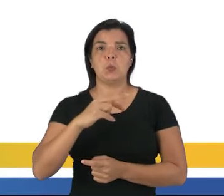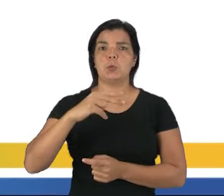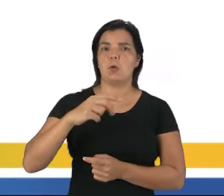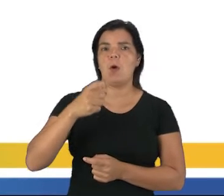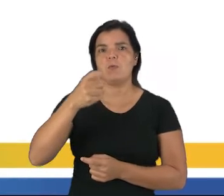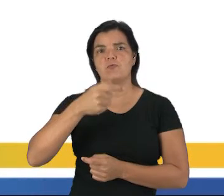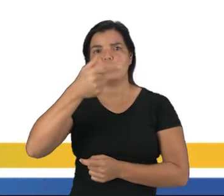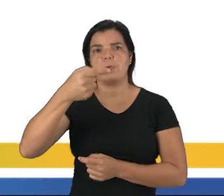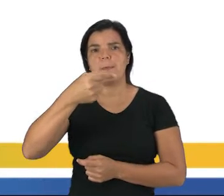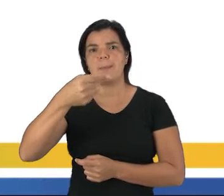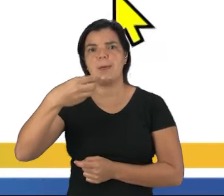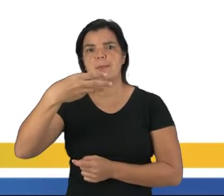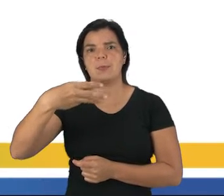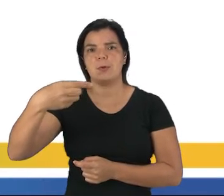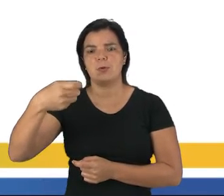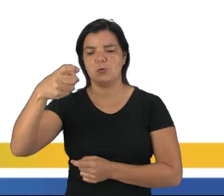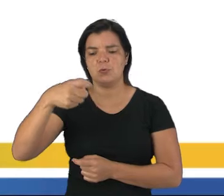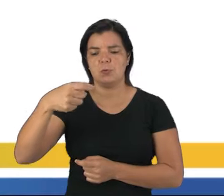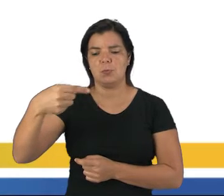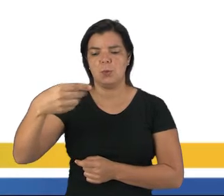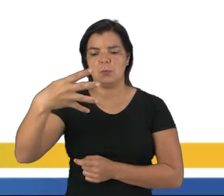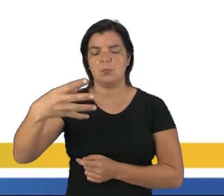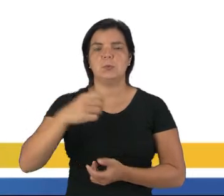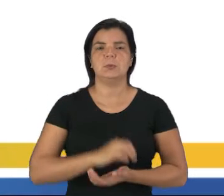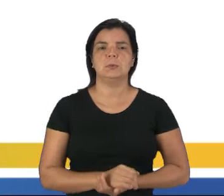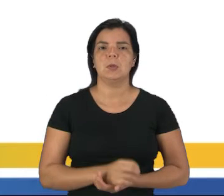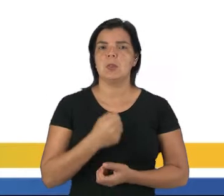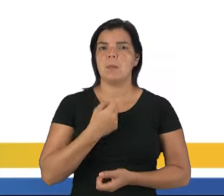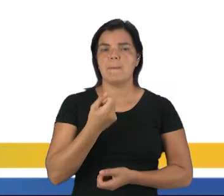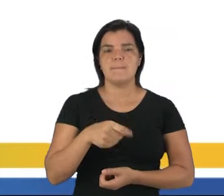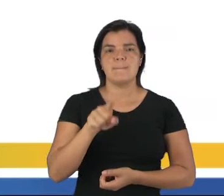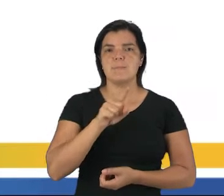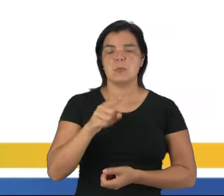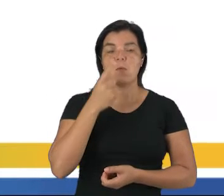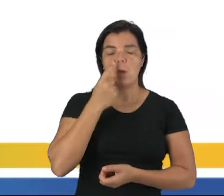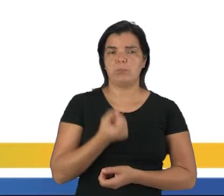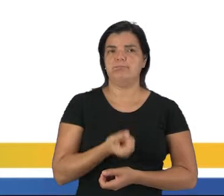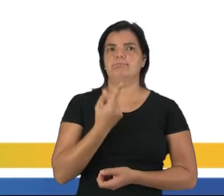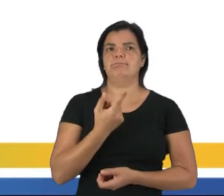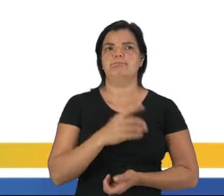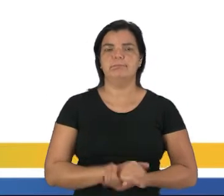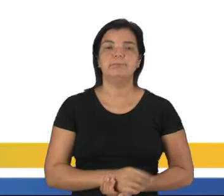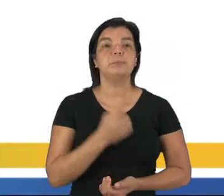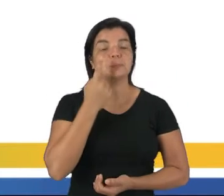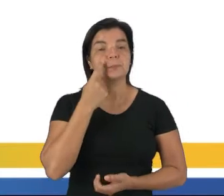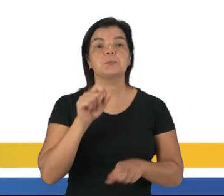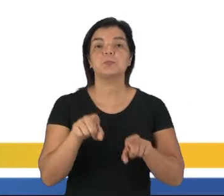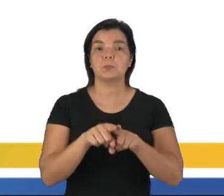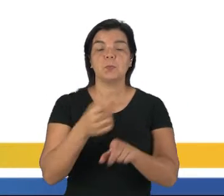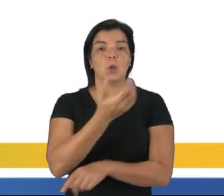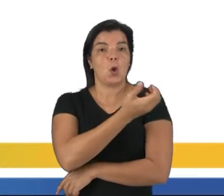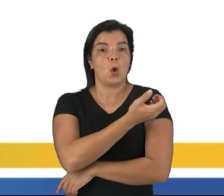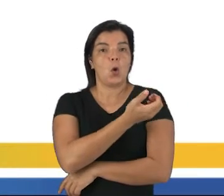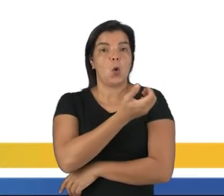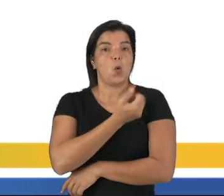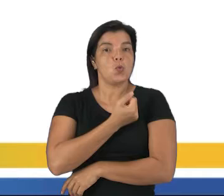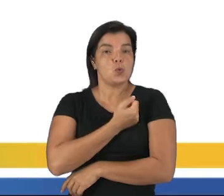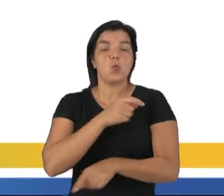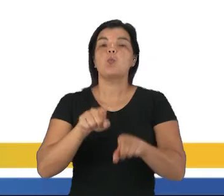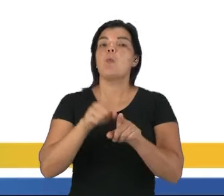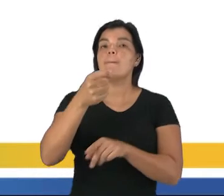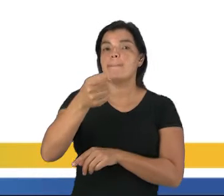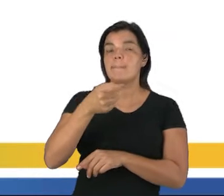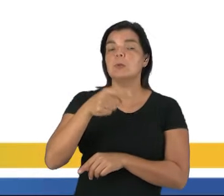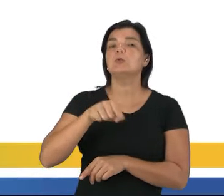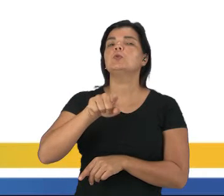x quadrado menos 3x menos 4, como está aqui, tá? Então, eu atribuí aqui valores para x. Que